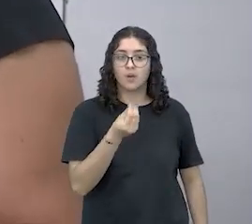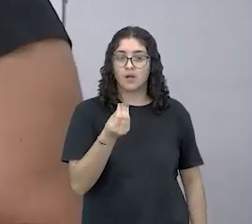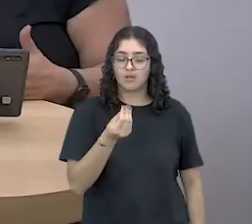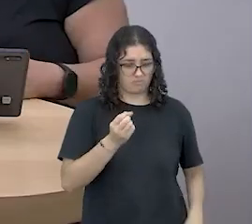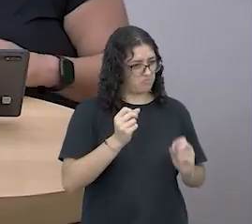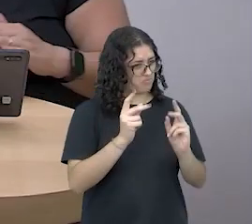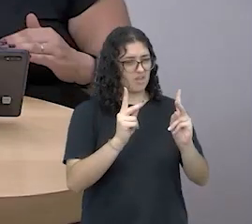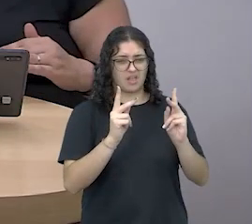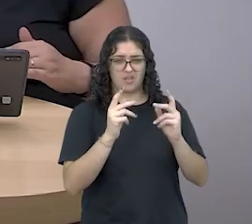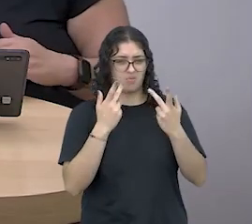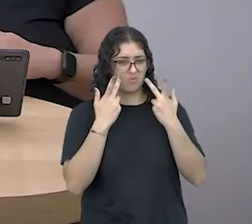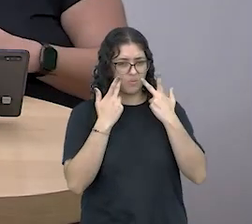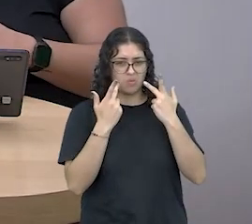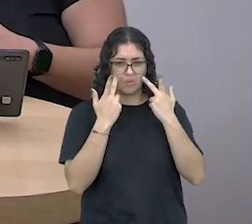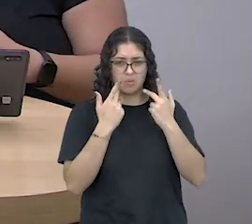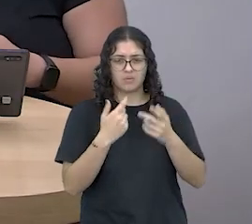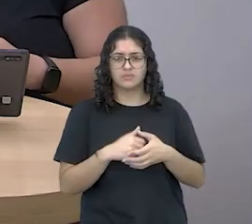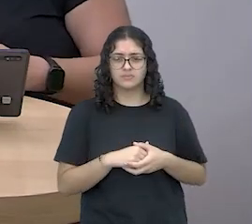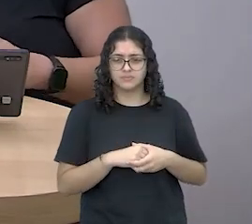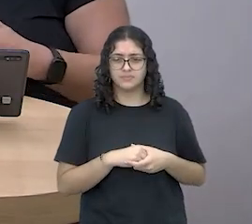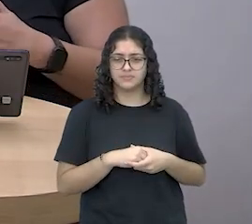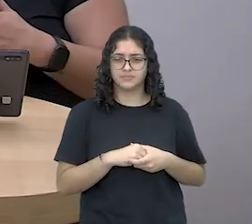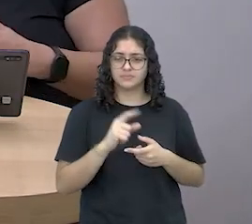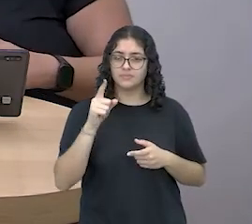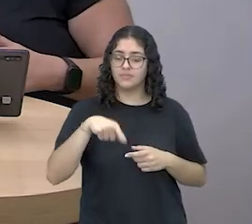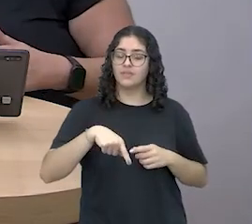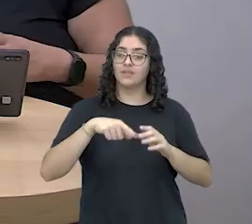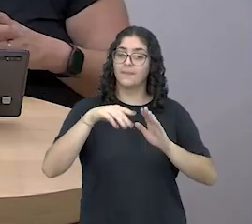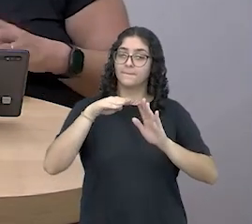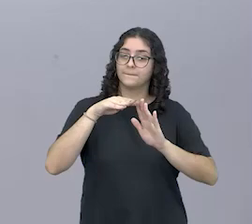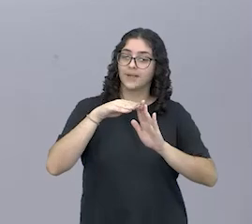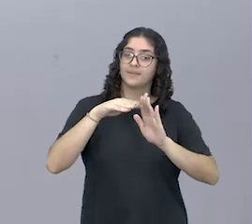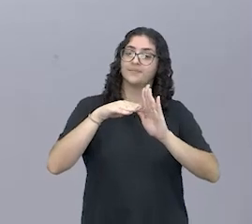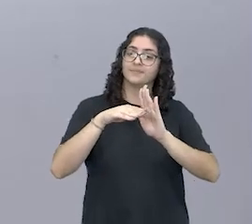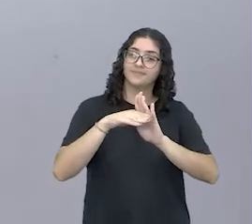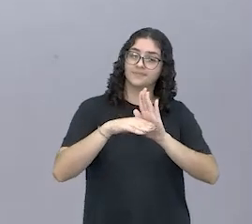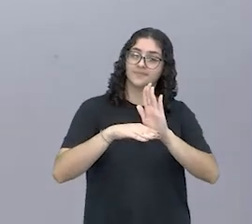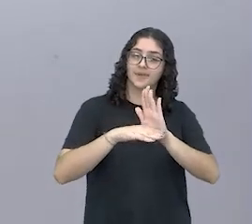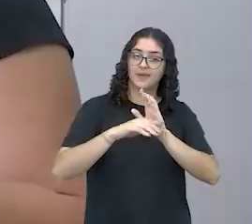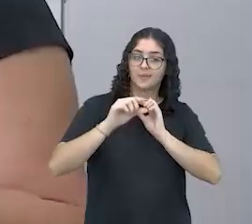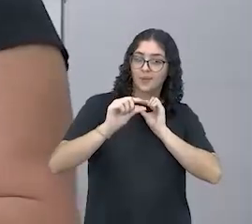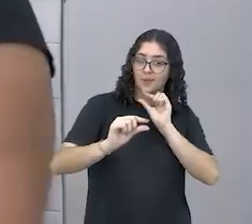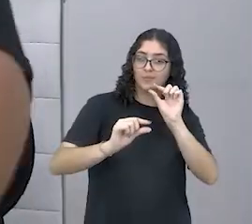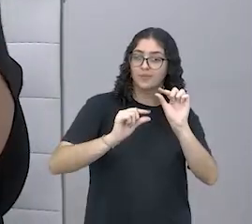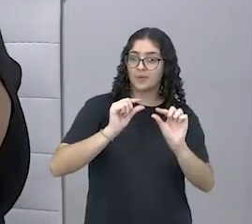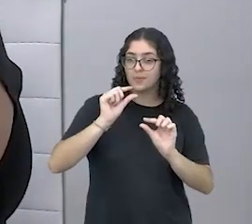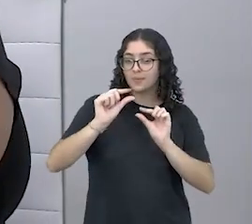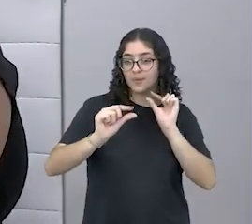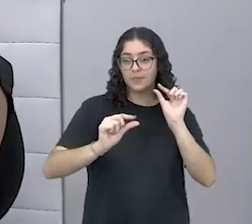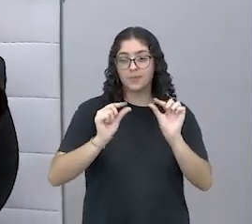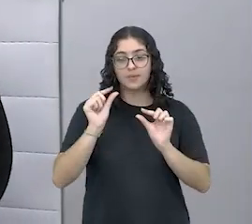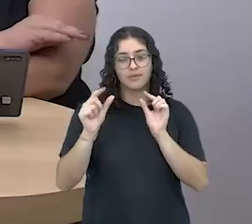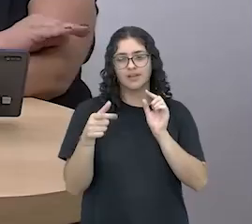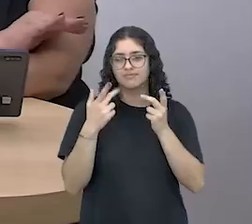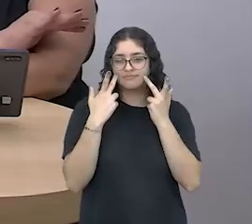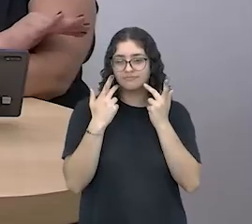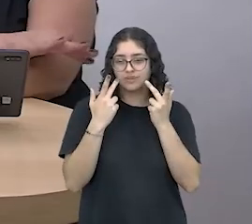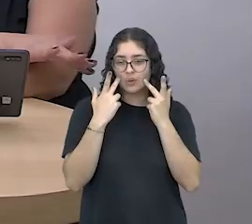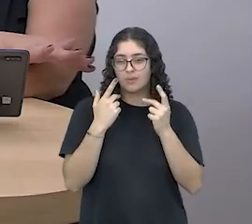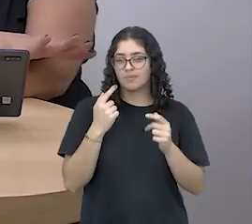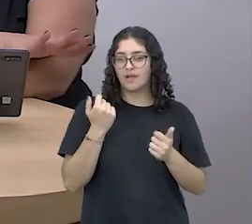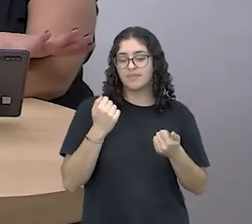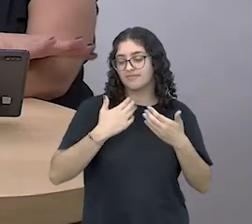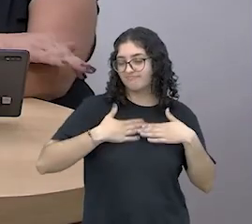tudo bem. Tudo bem, tranquilo. Tá tudo bem. É um passinho de cada vez, uhum. né? Então, a gente vai devagar. É bem tranquilo, né? Tem que ser um